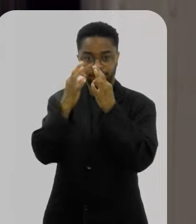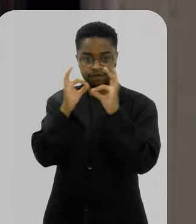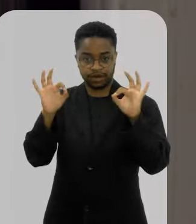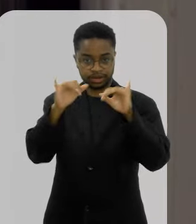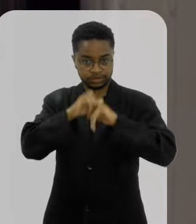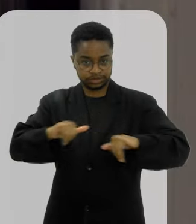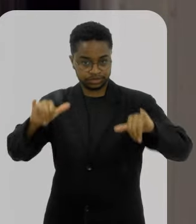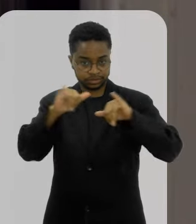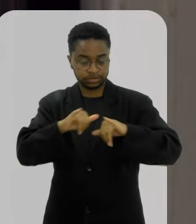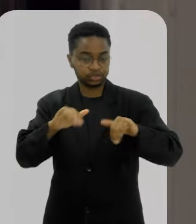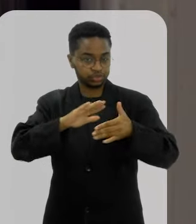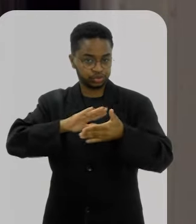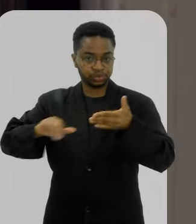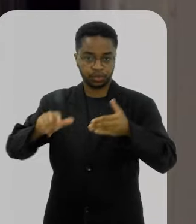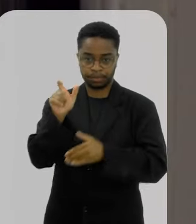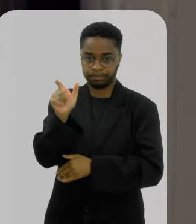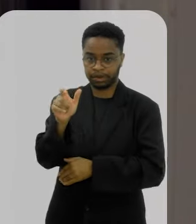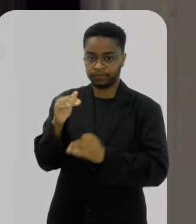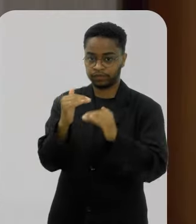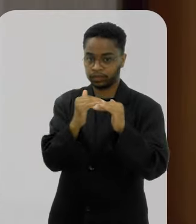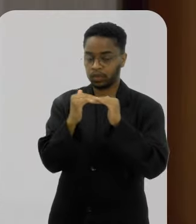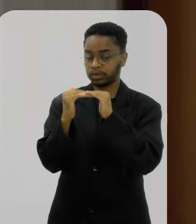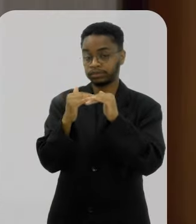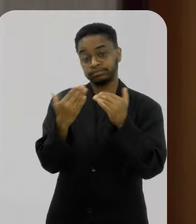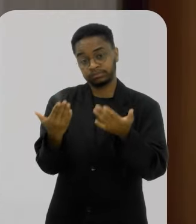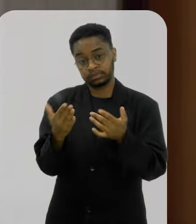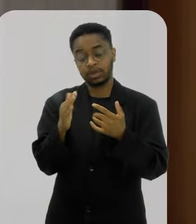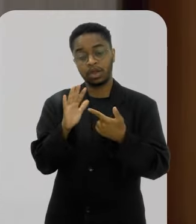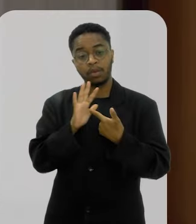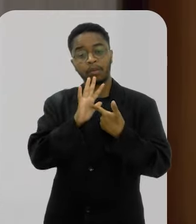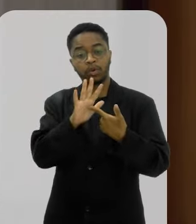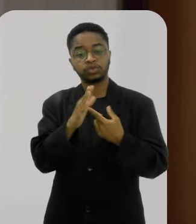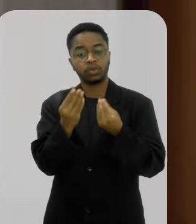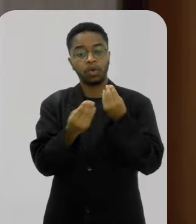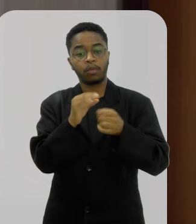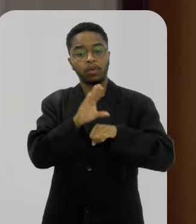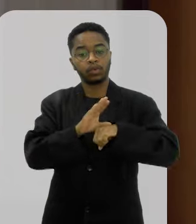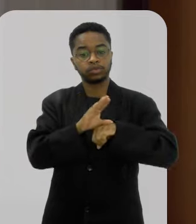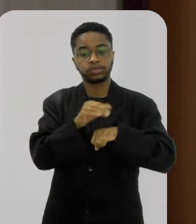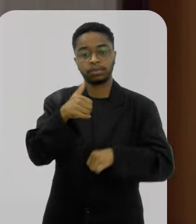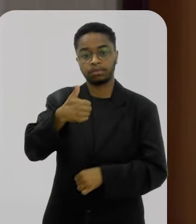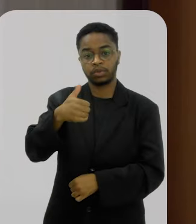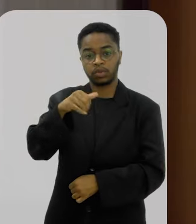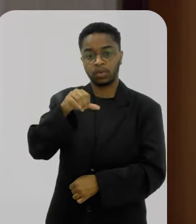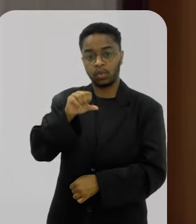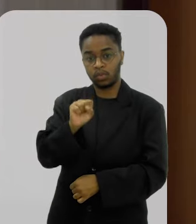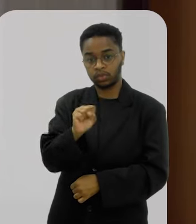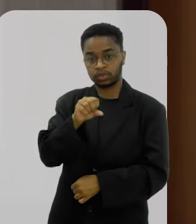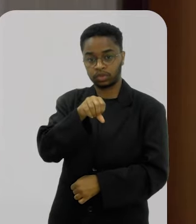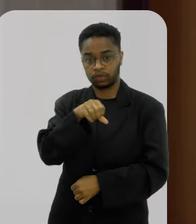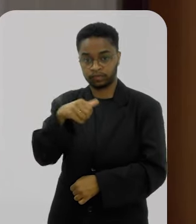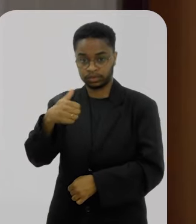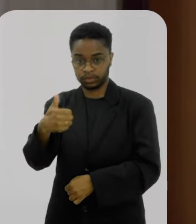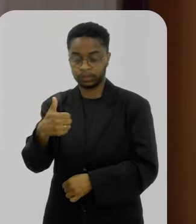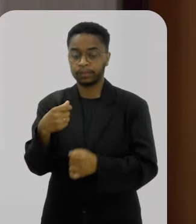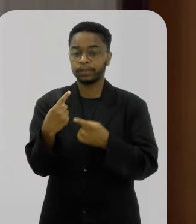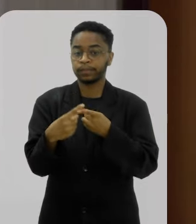do lema, o lema de divulgação das ideias. E isso se refletiu na nossa Constituição de